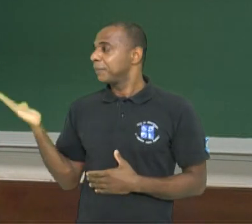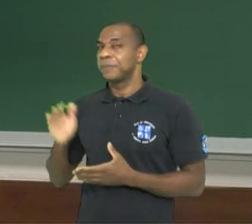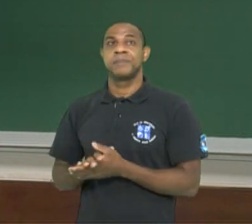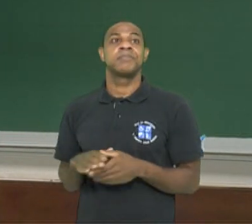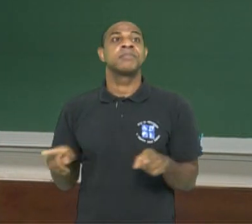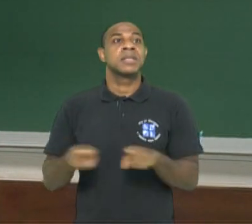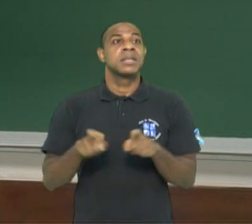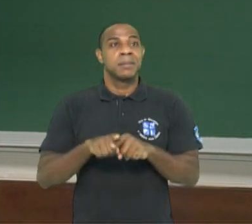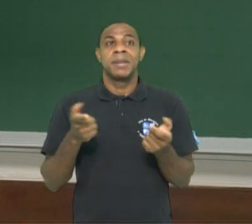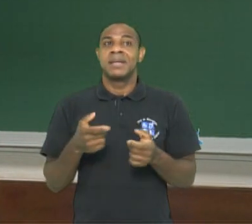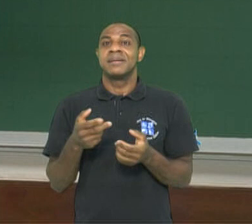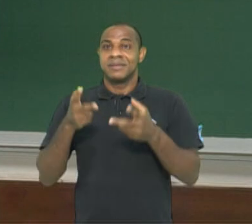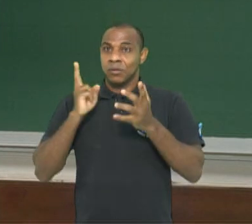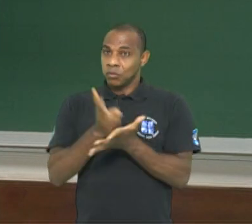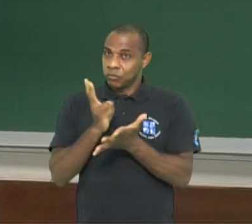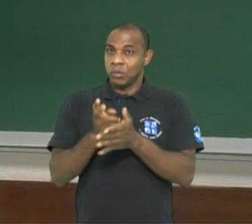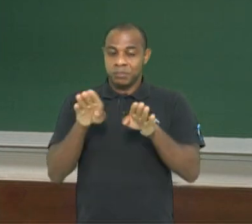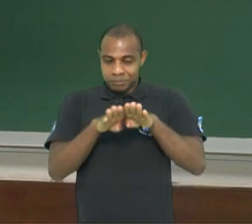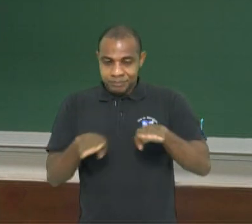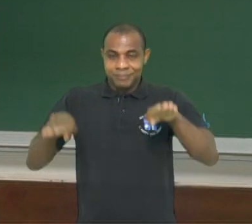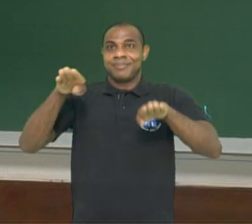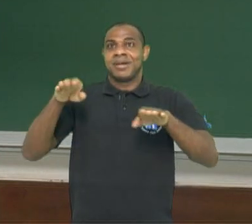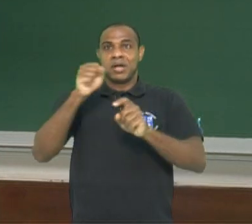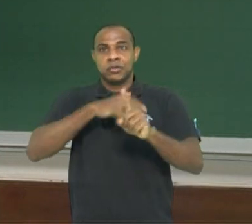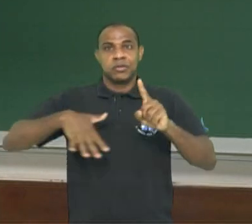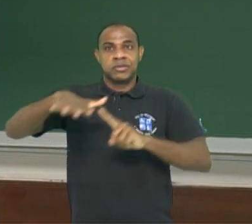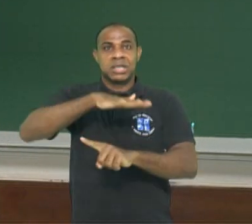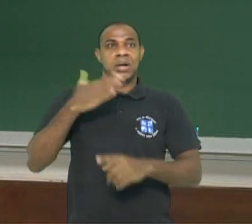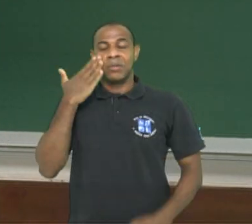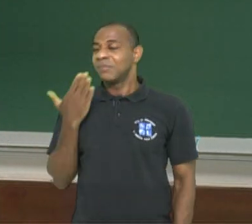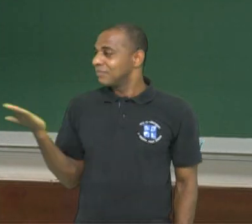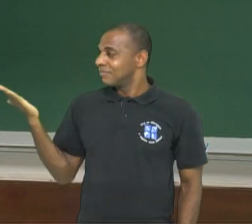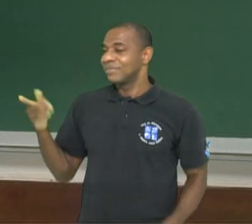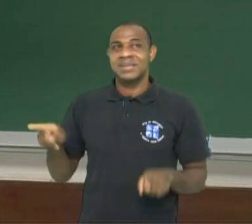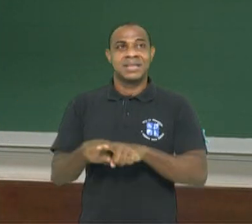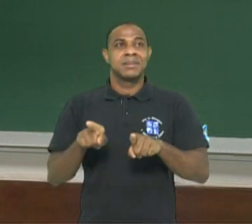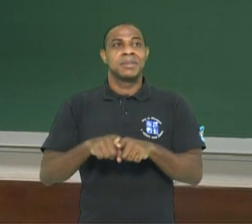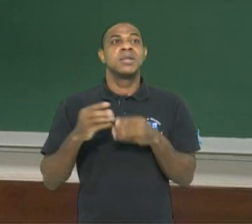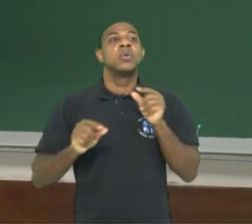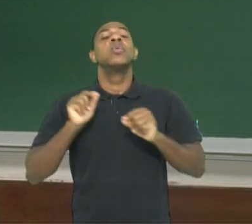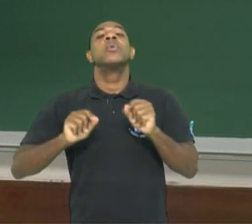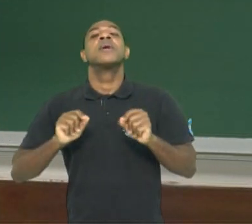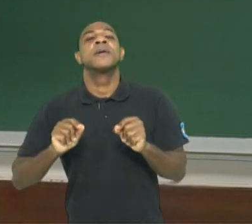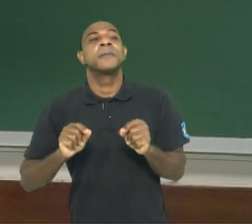em desigualdade social, uma outra questão aqui que eu gostaria de evidenciar para